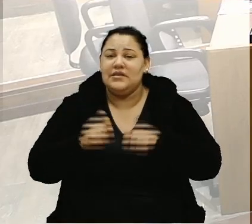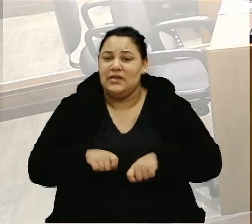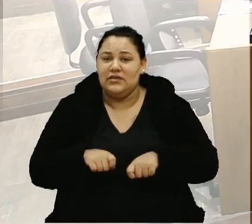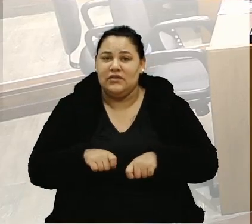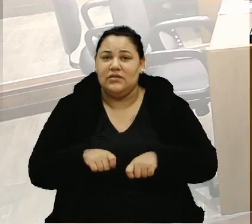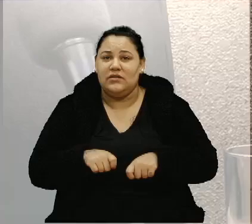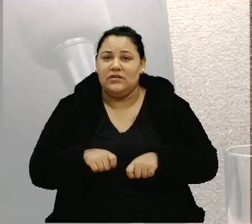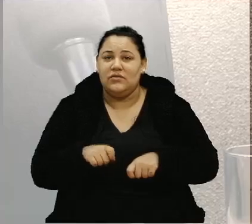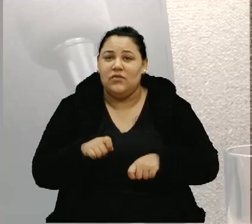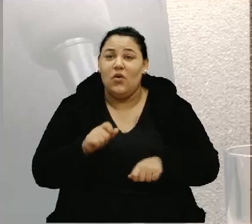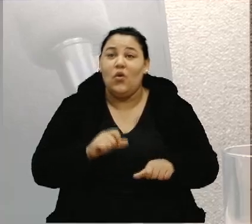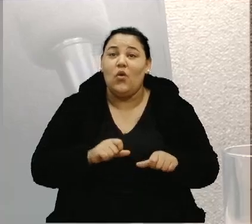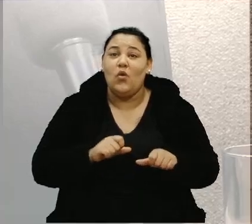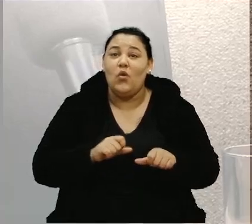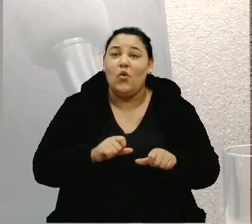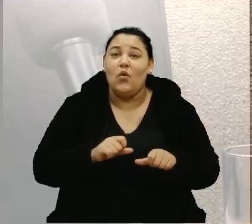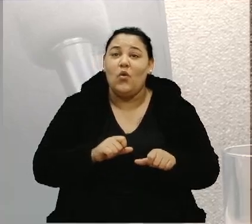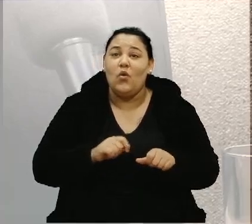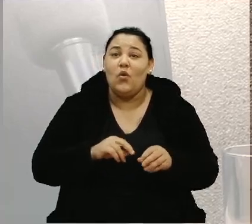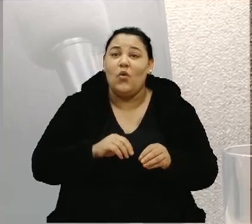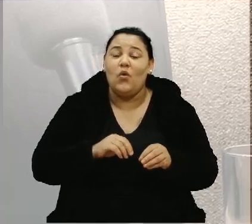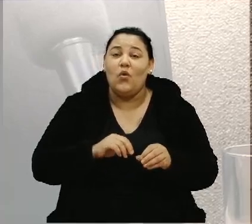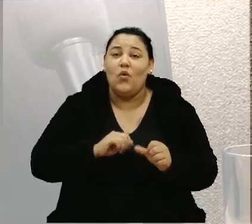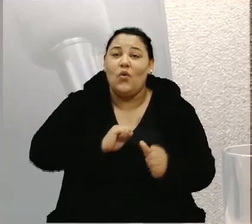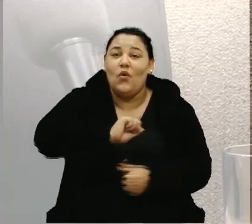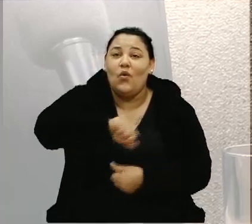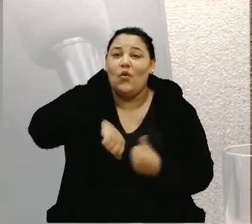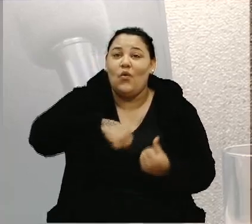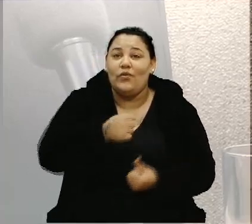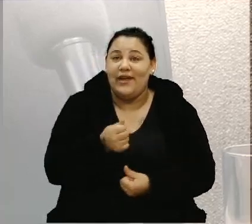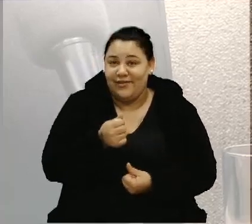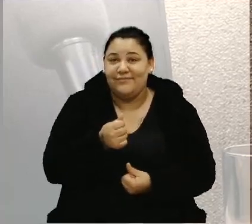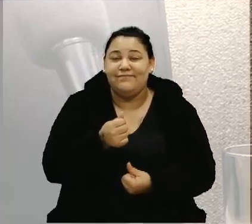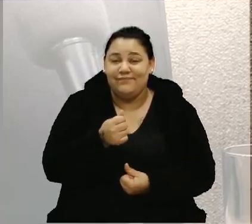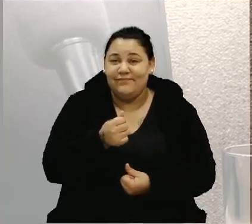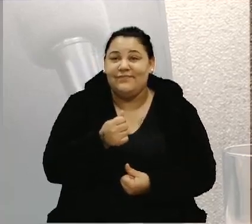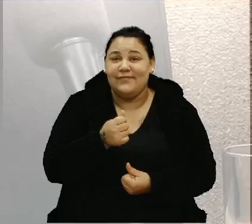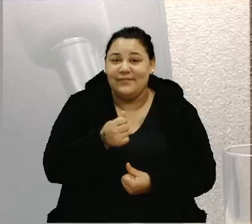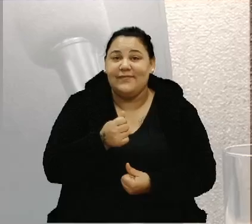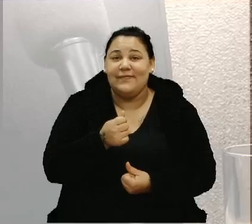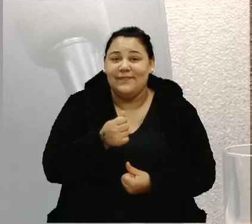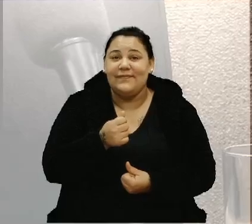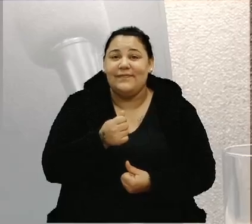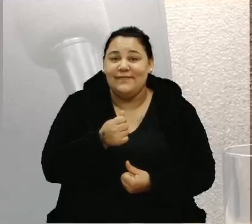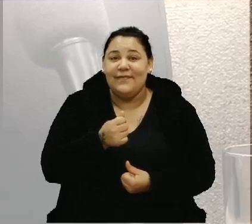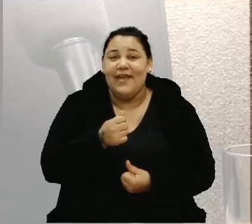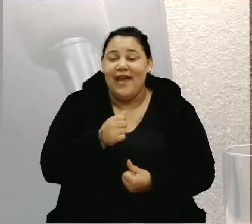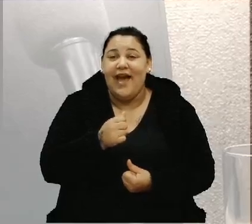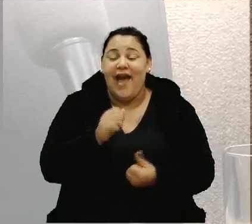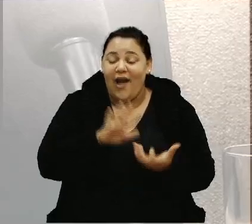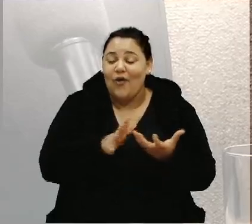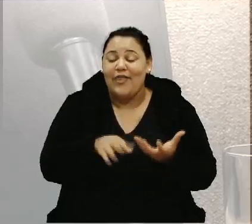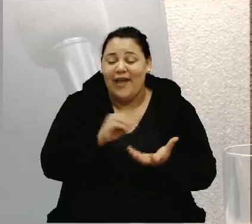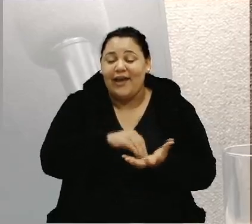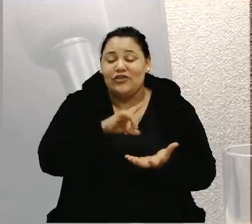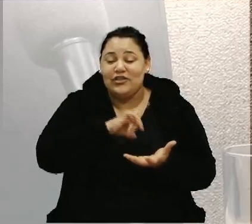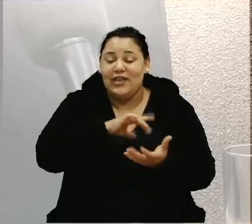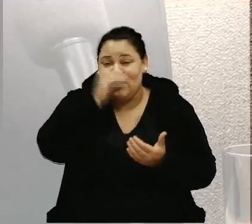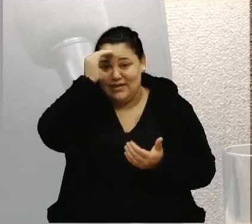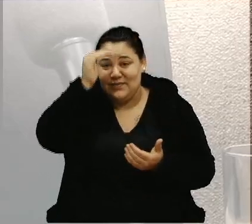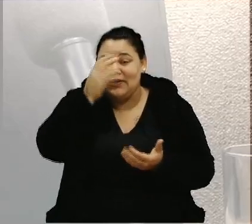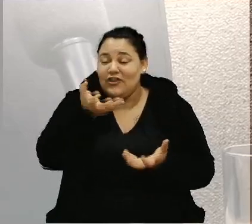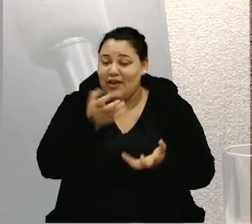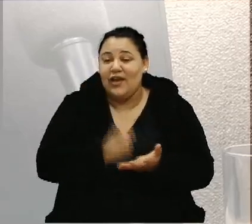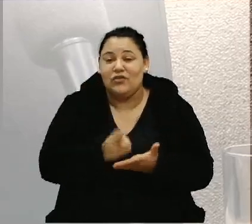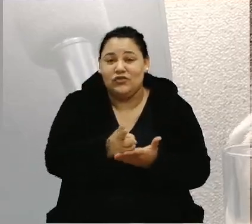Muito pelo contrário. A Codeca é uma empresa que a gente tem muito respeito e a gente quer que ela continue. A gente quer que ela se